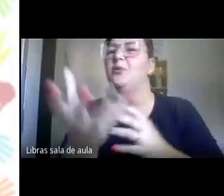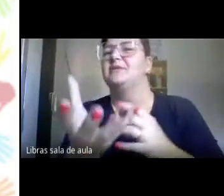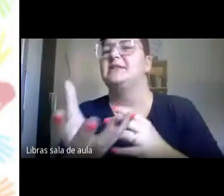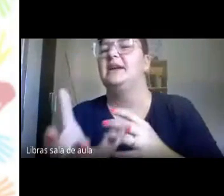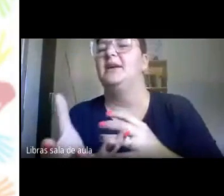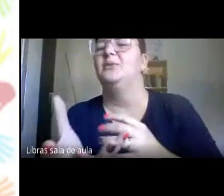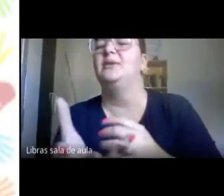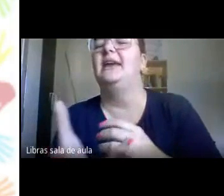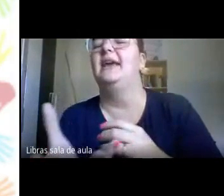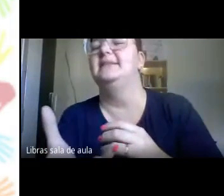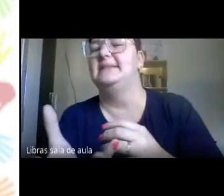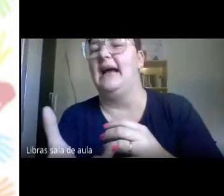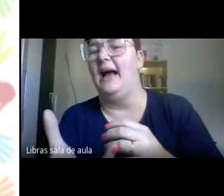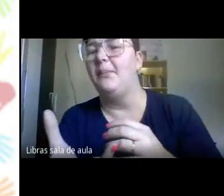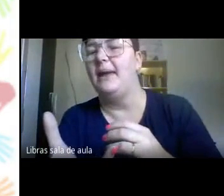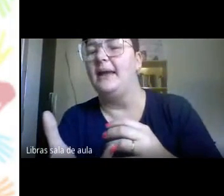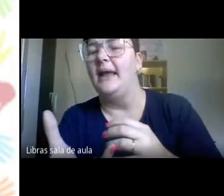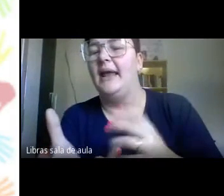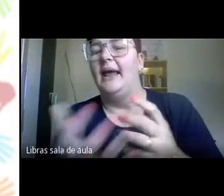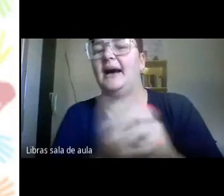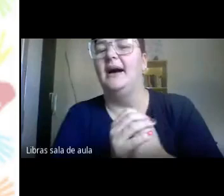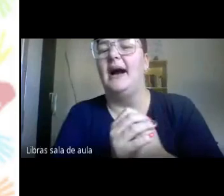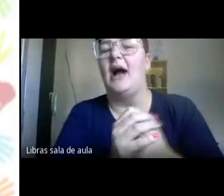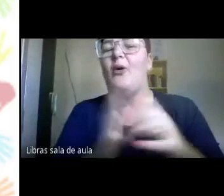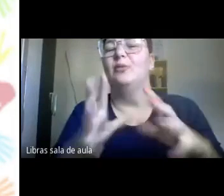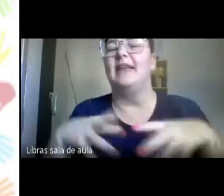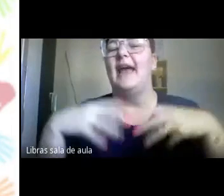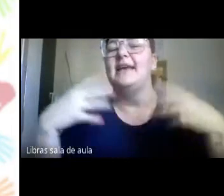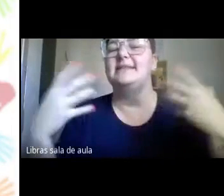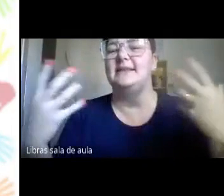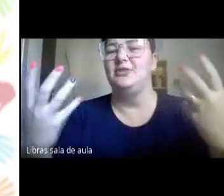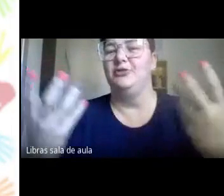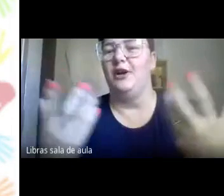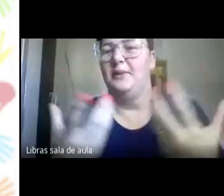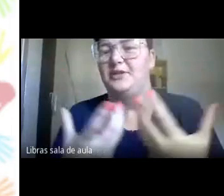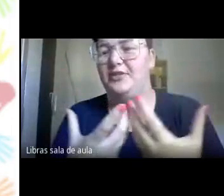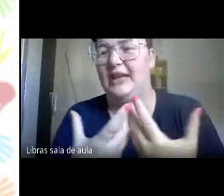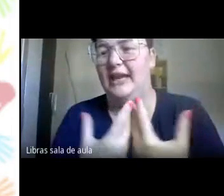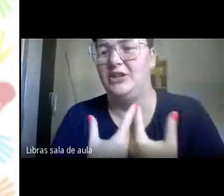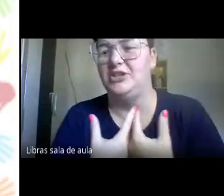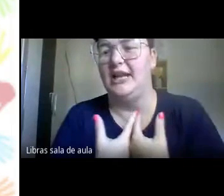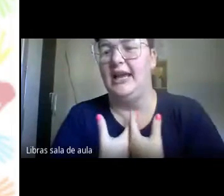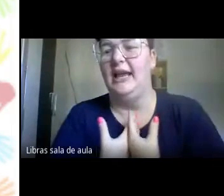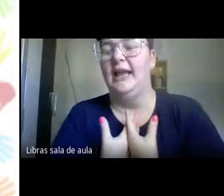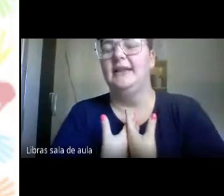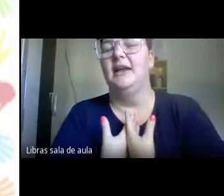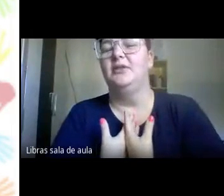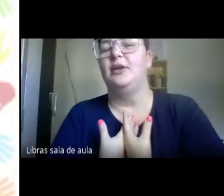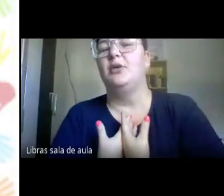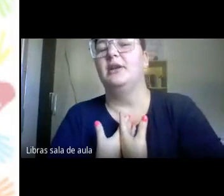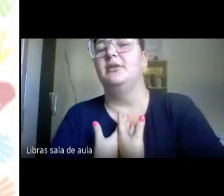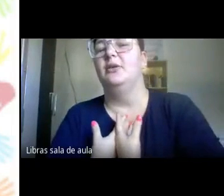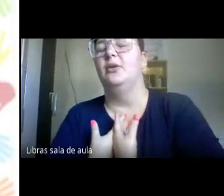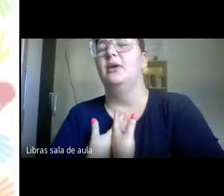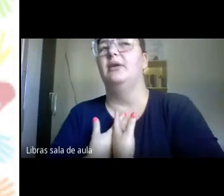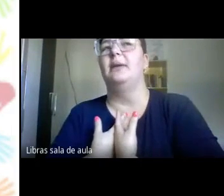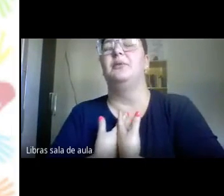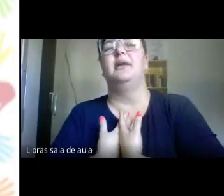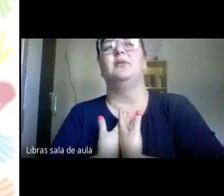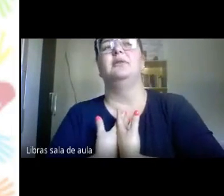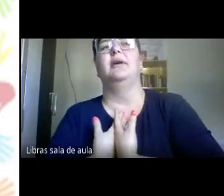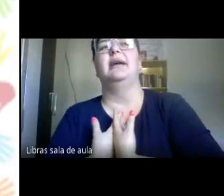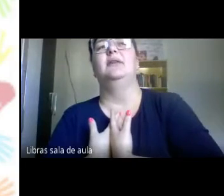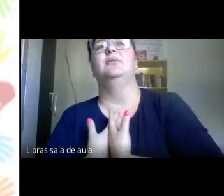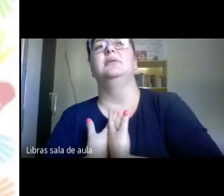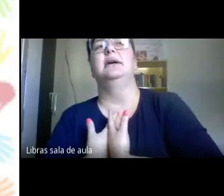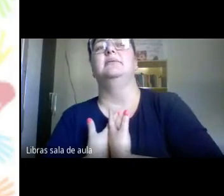estão mostrando que eles sabem, acontece de forma diferente, né? Tanto que eu lembro que